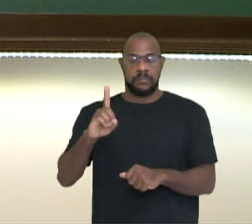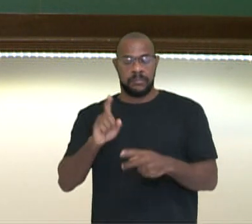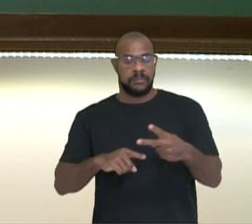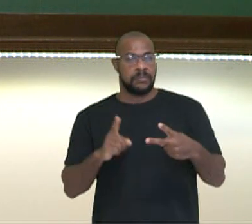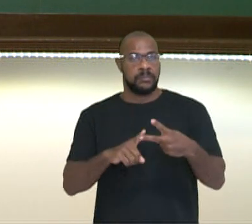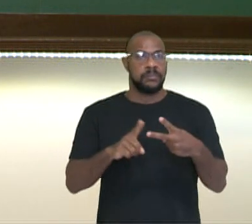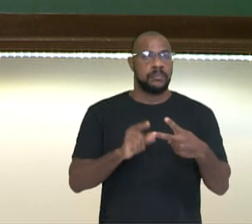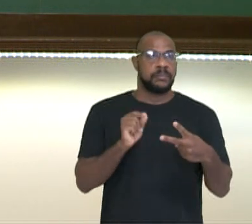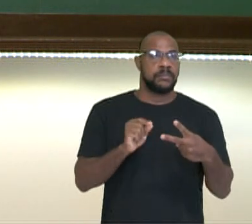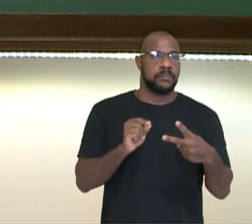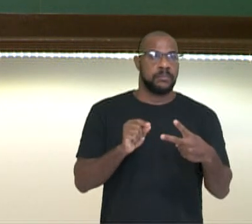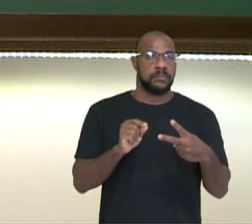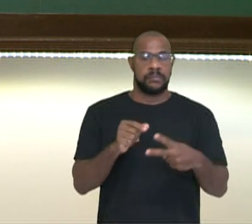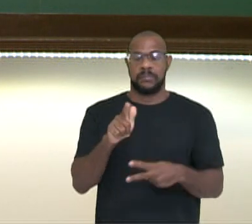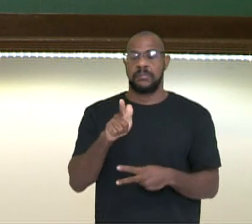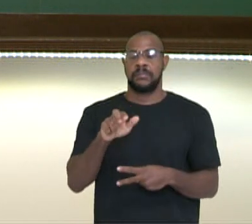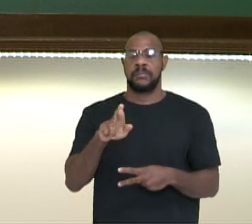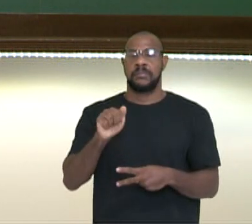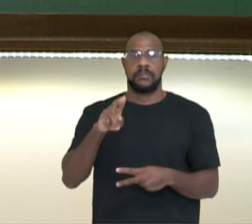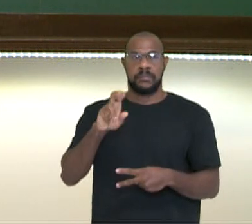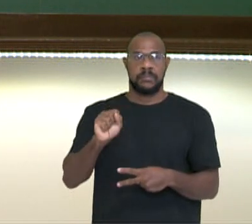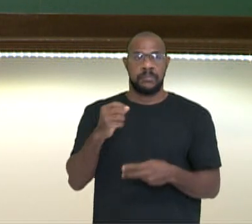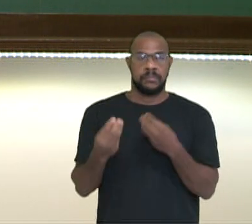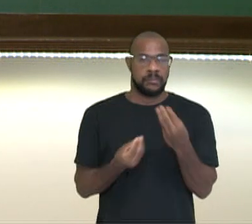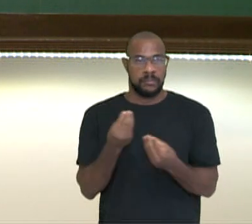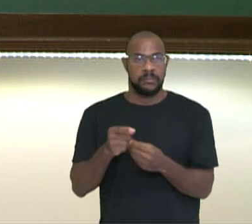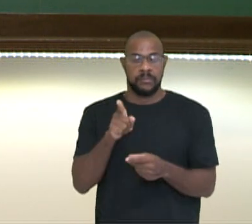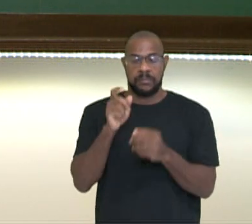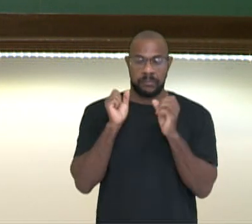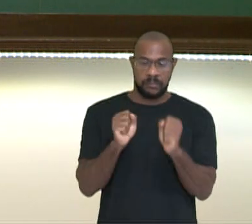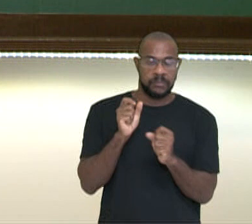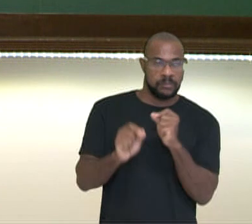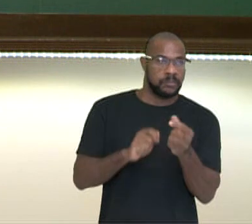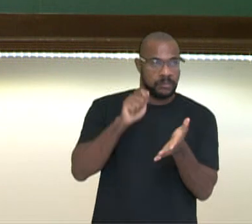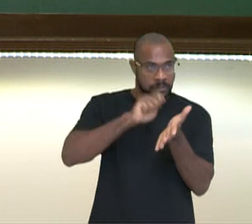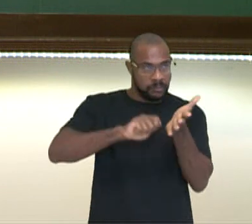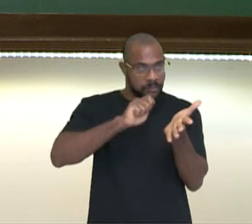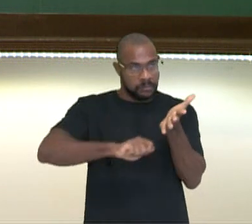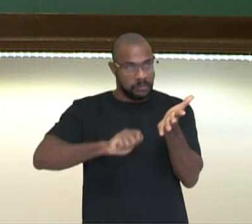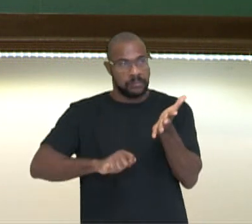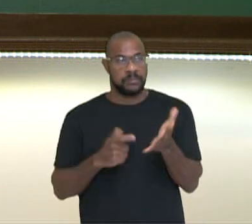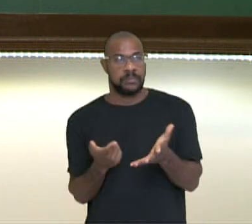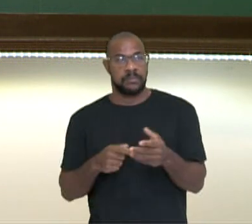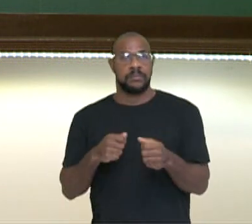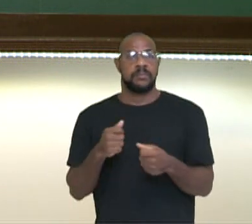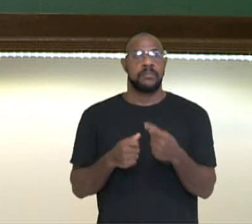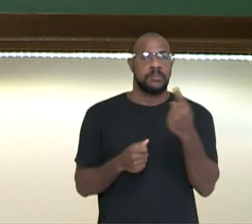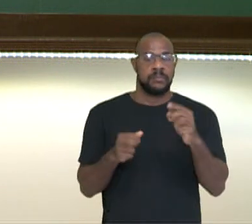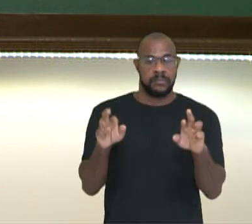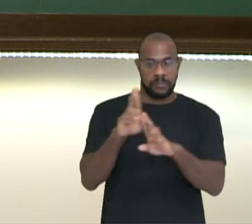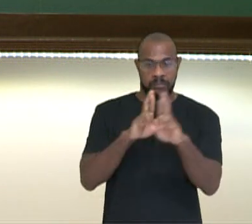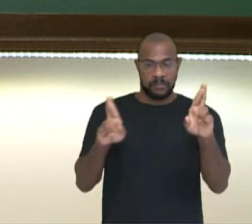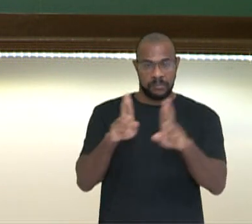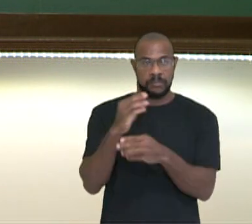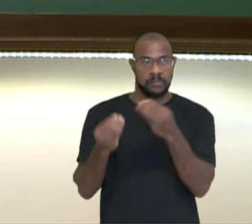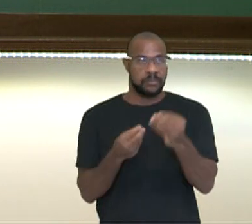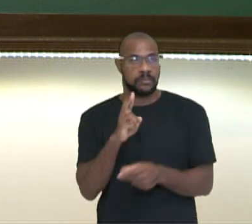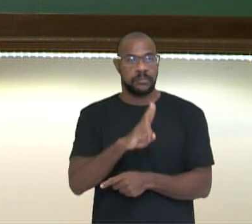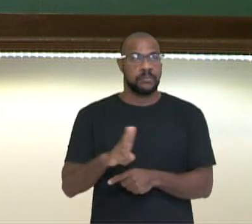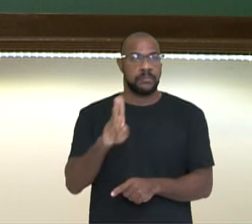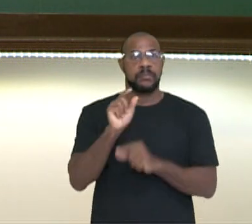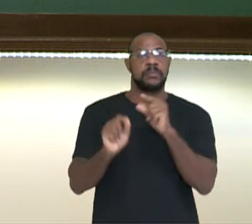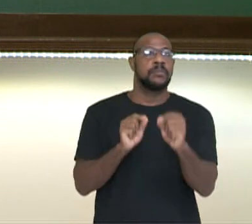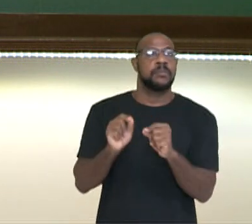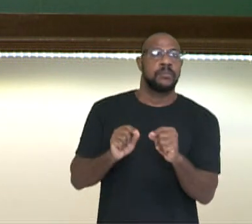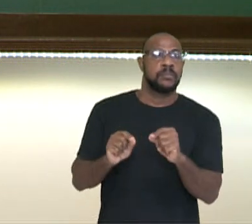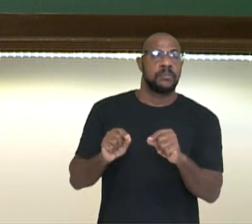com ângulo escrito em graus. Vocês podem escrever, então, a primeira relação usando a